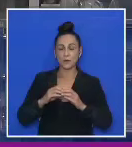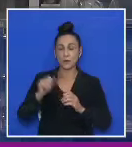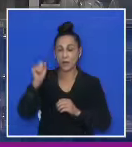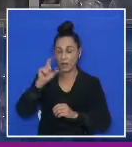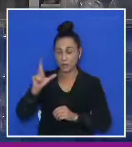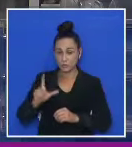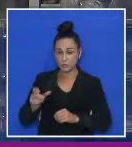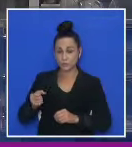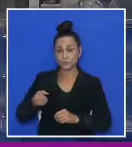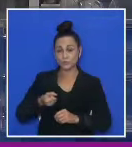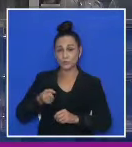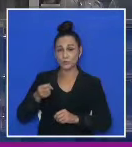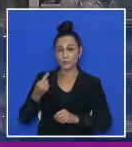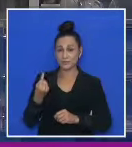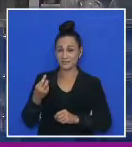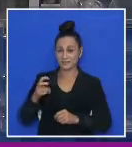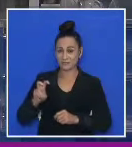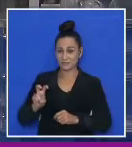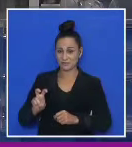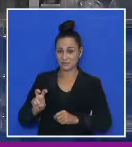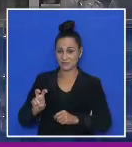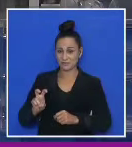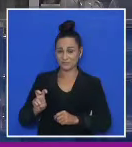Bola azul número 15.